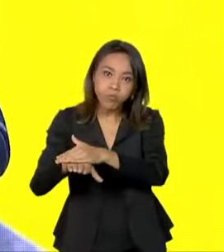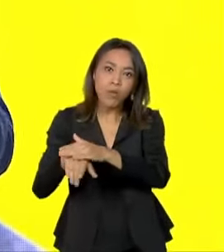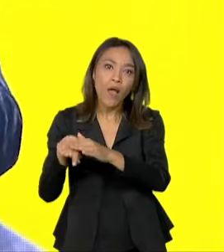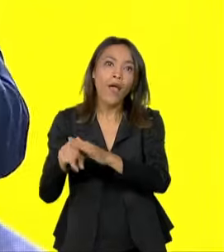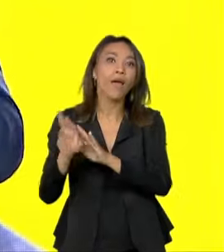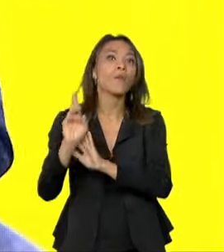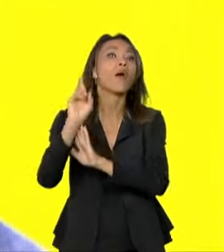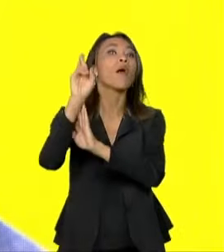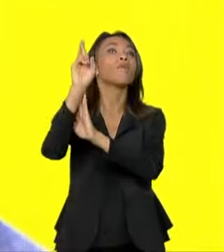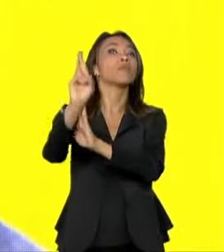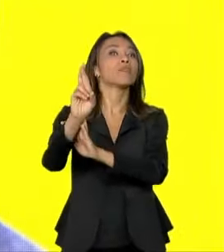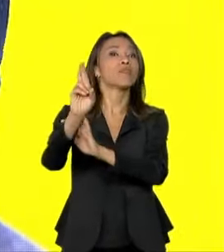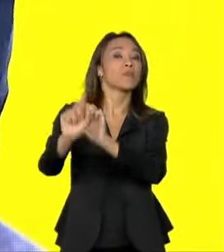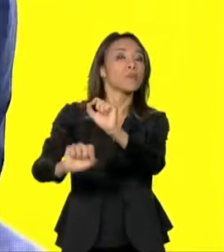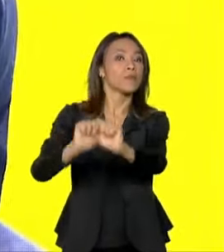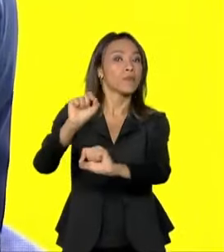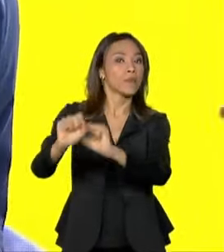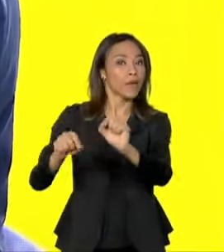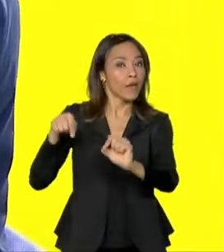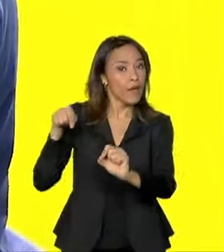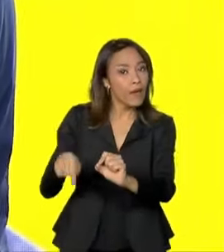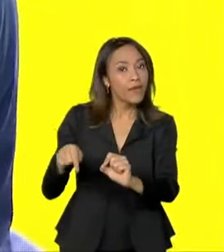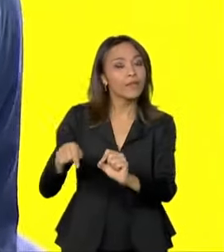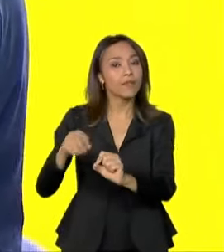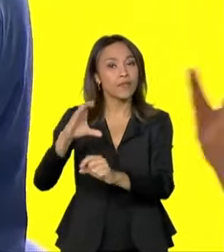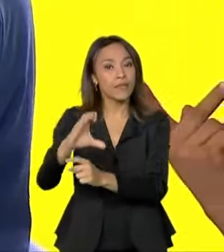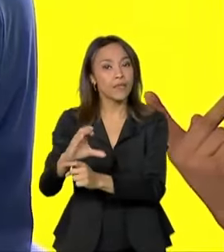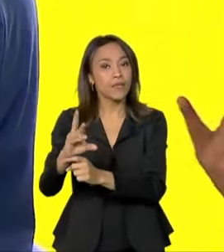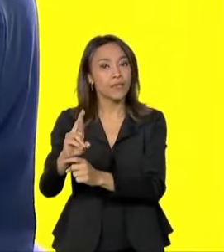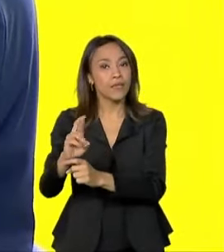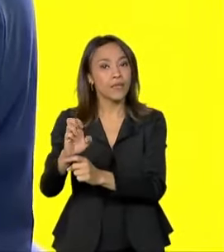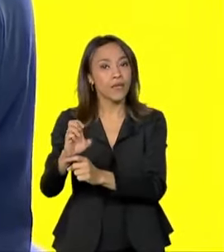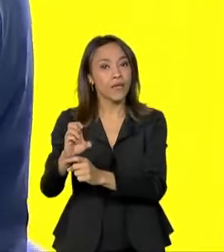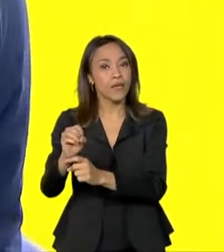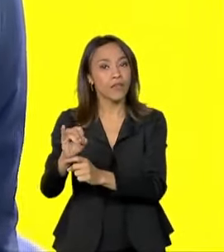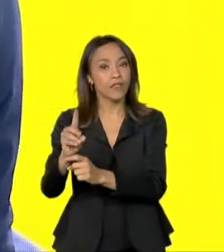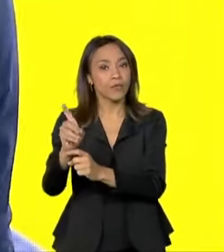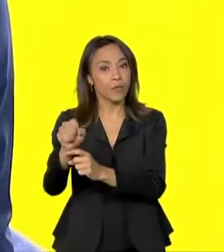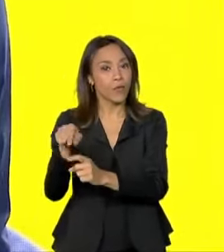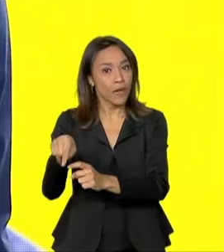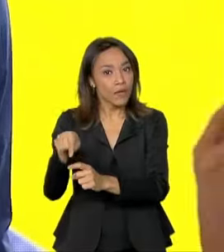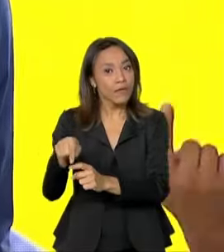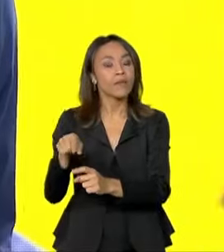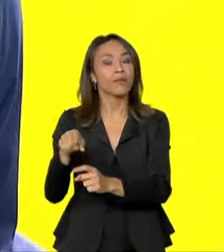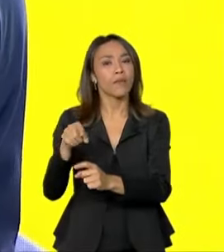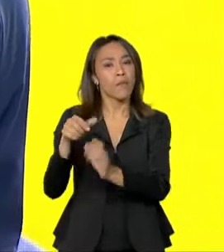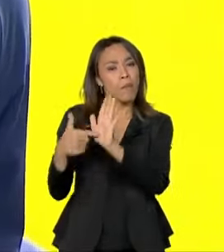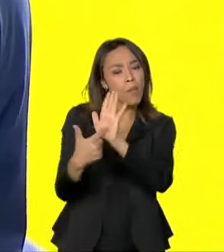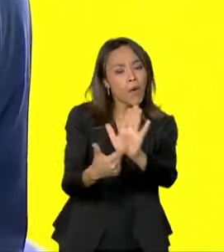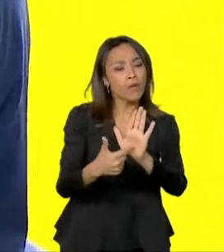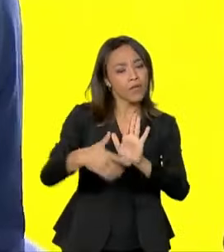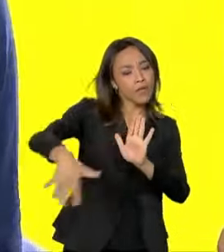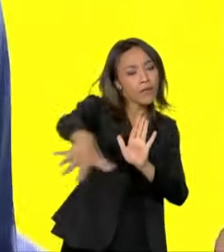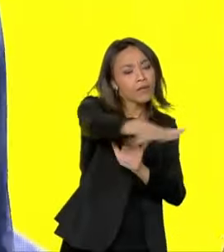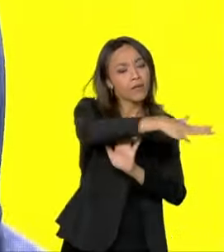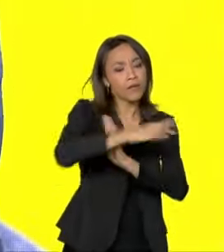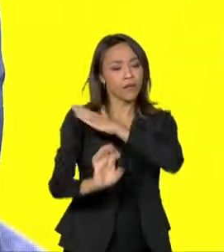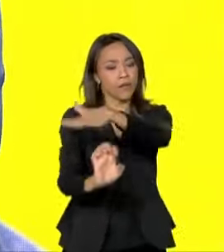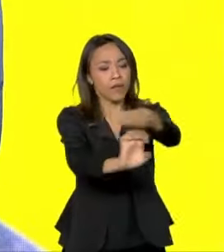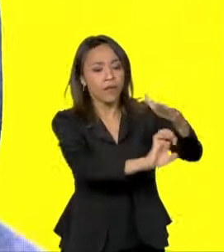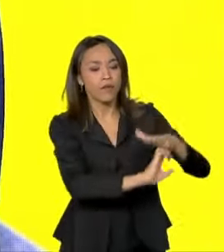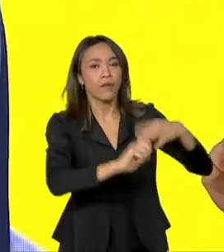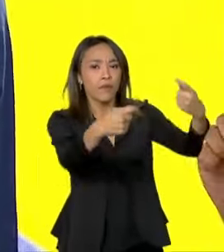representativa, porque ela traz aquilo que esse setor precisa. Por que